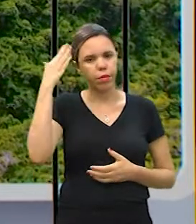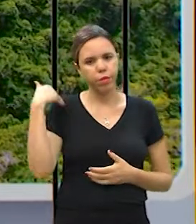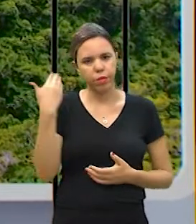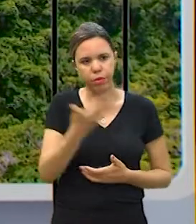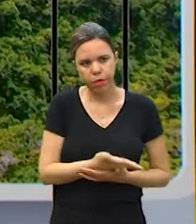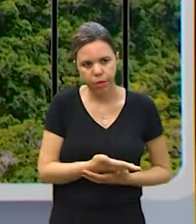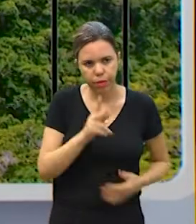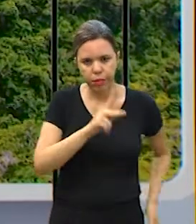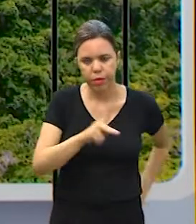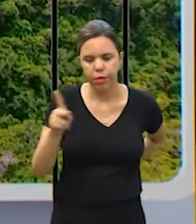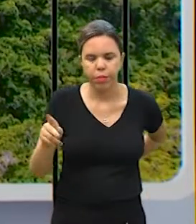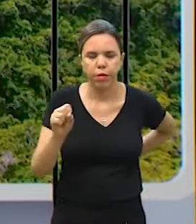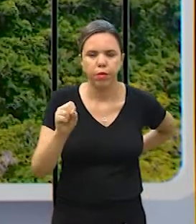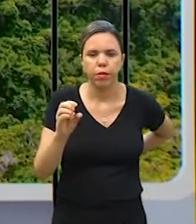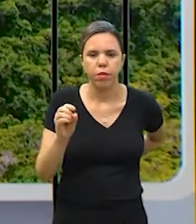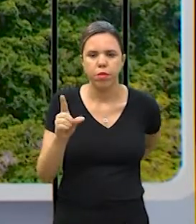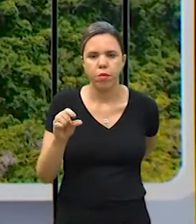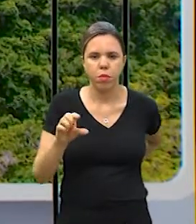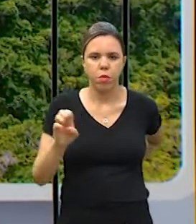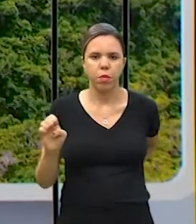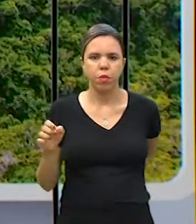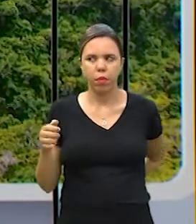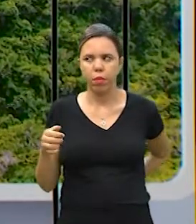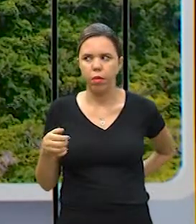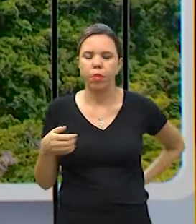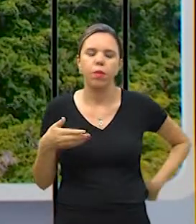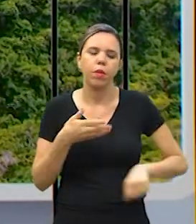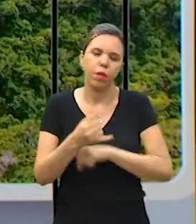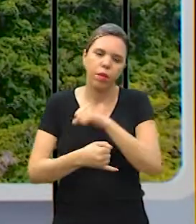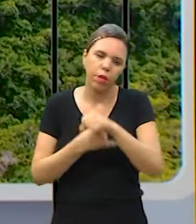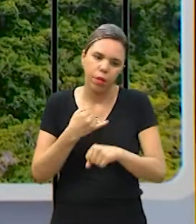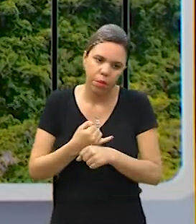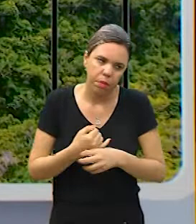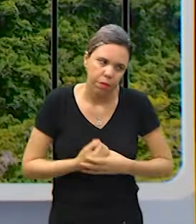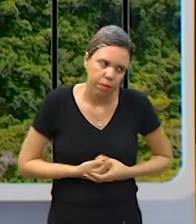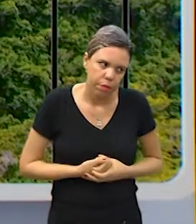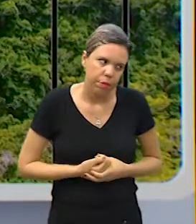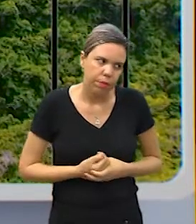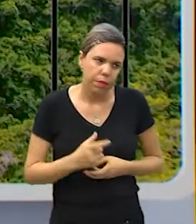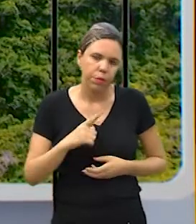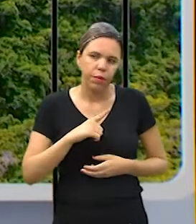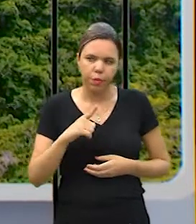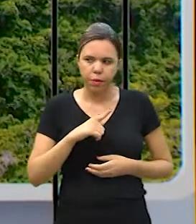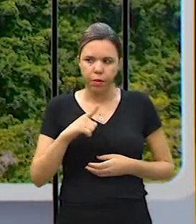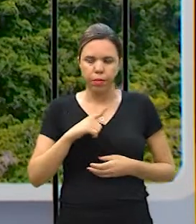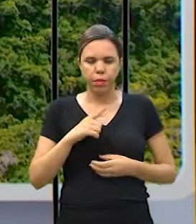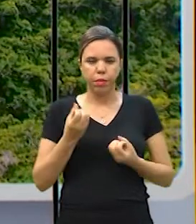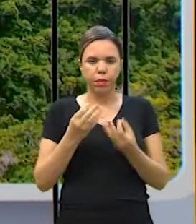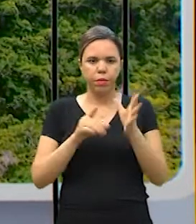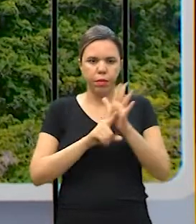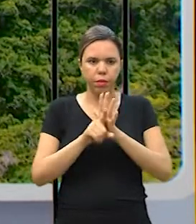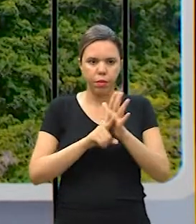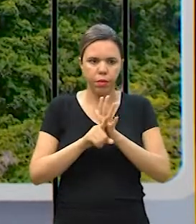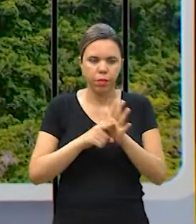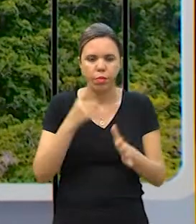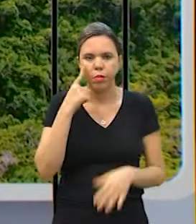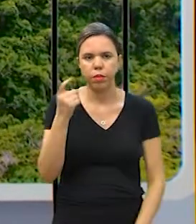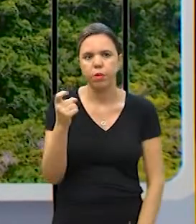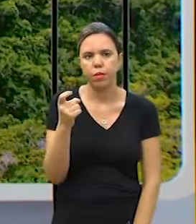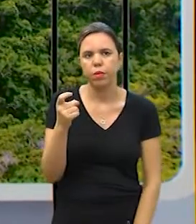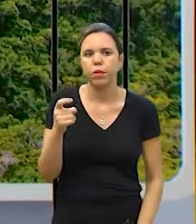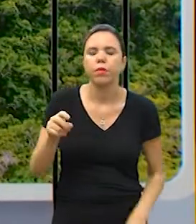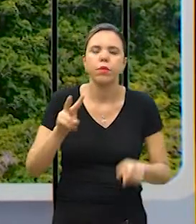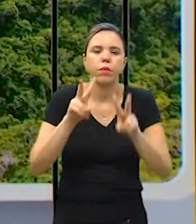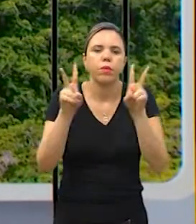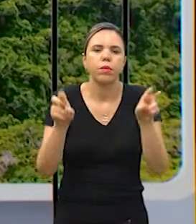vereadora Débora, professora Solange, que participa de forma remota e que terá dados assim bem